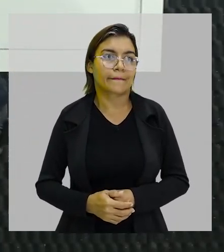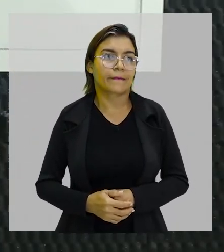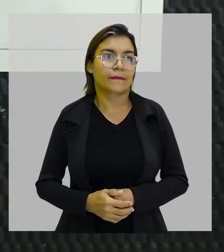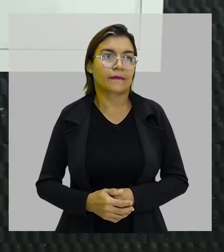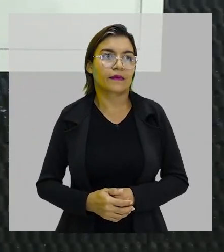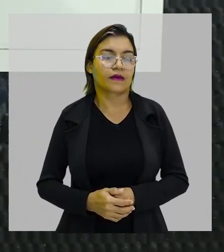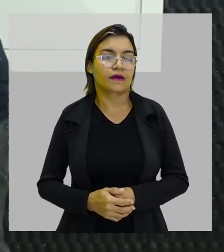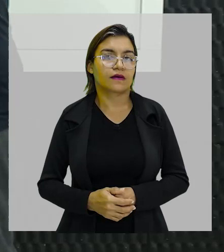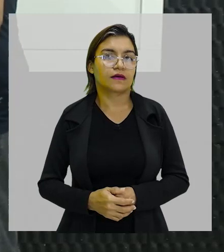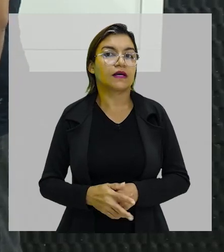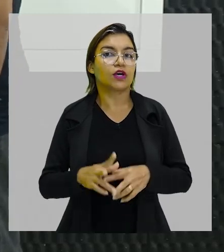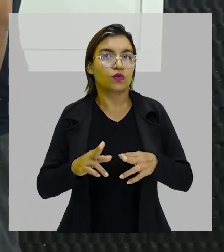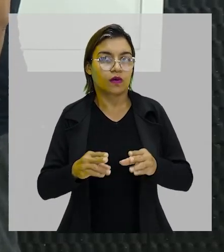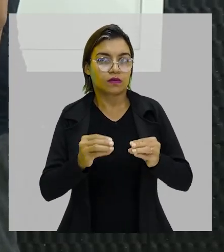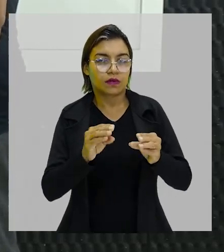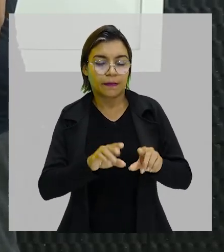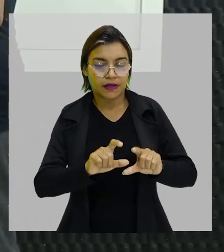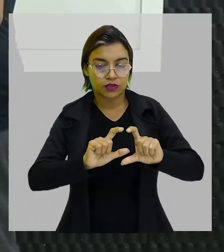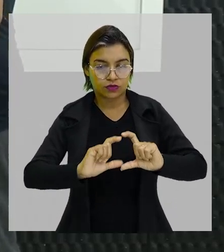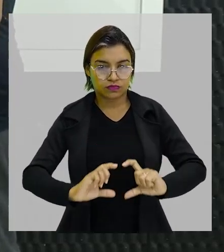baixo. 1